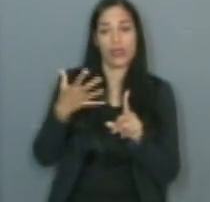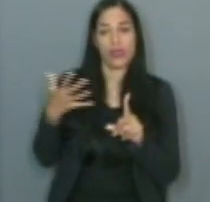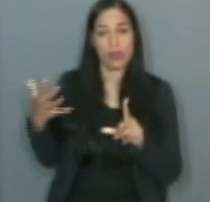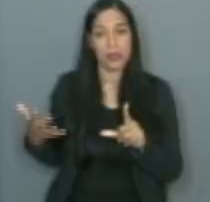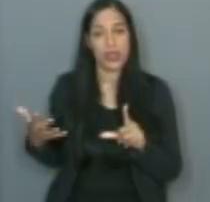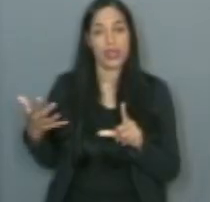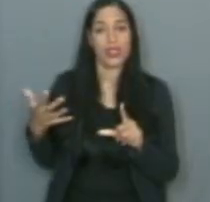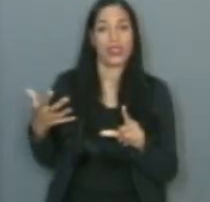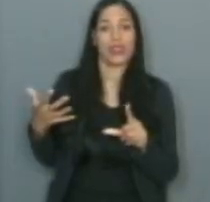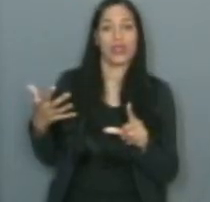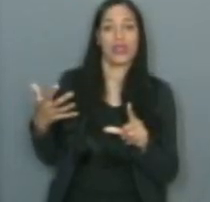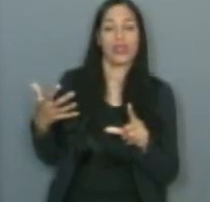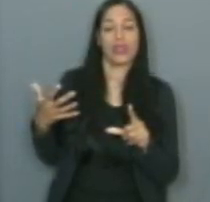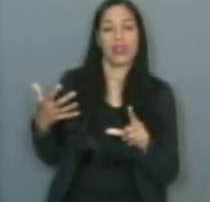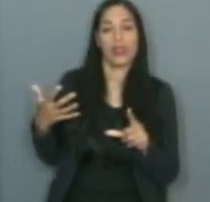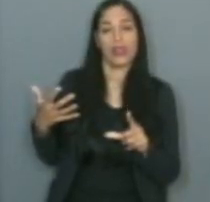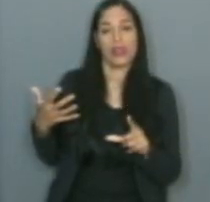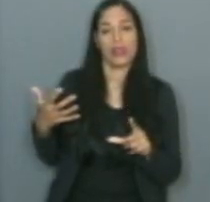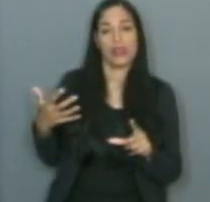LGBTQI,